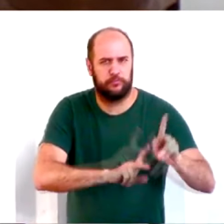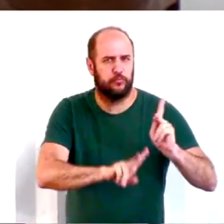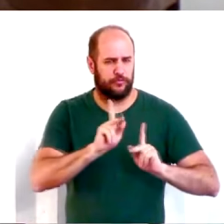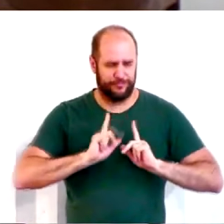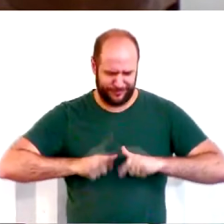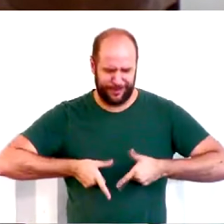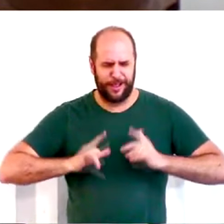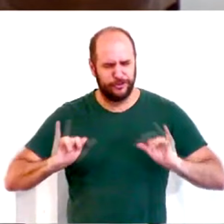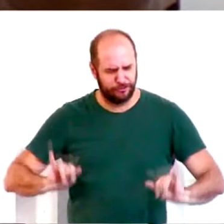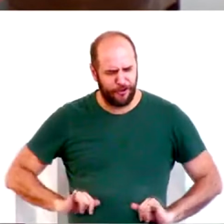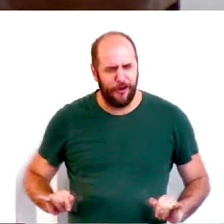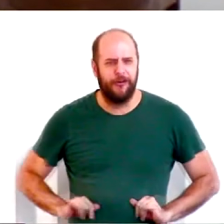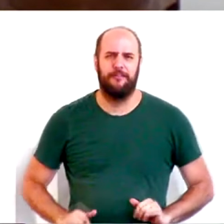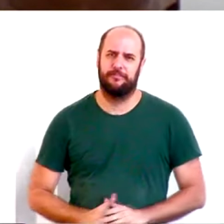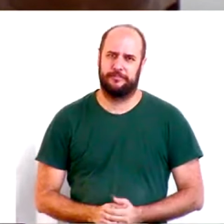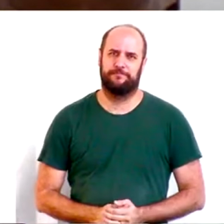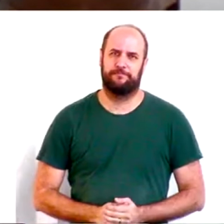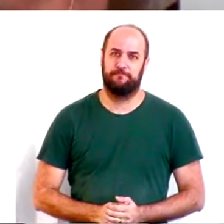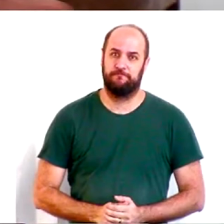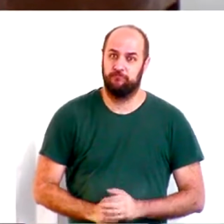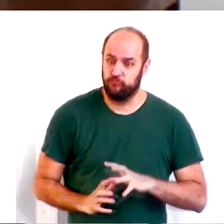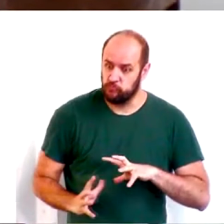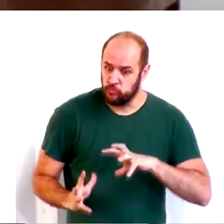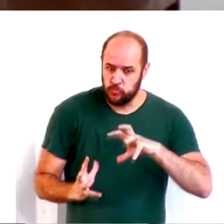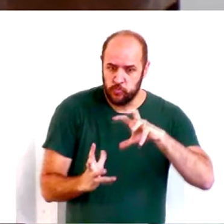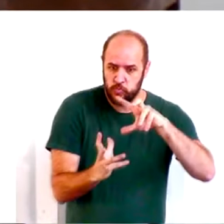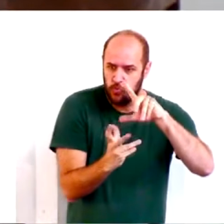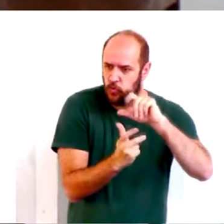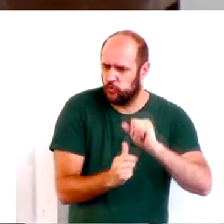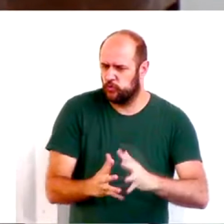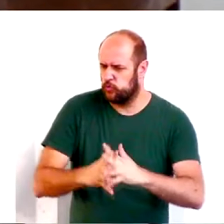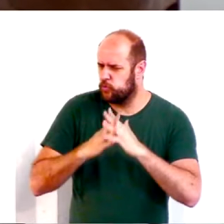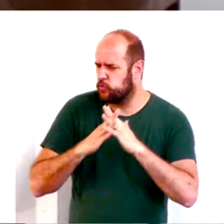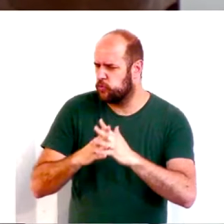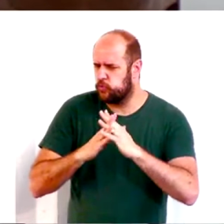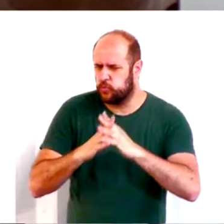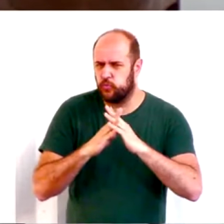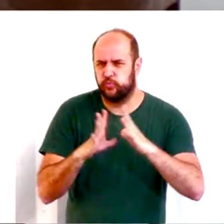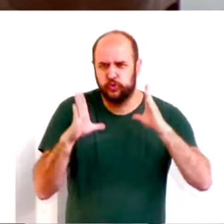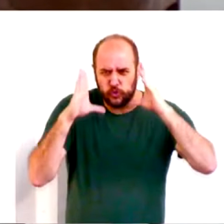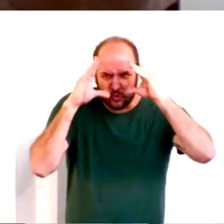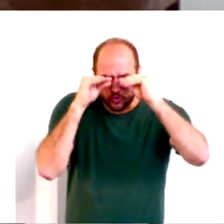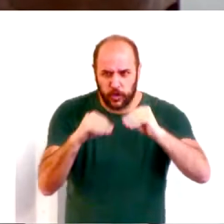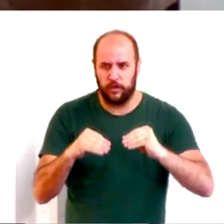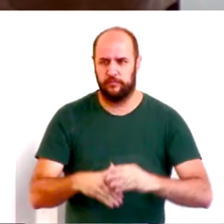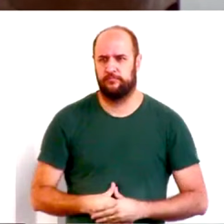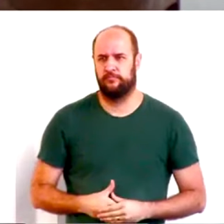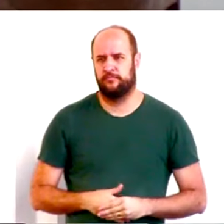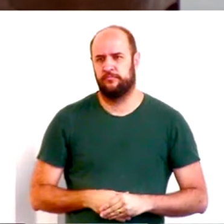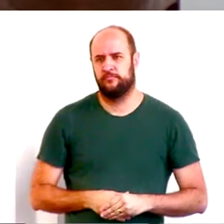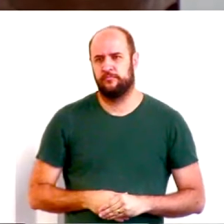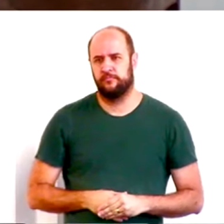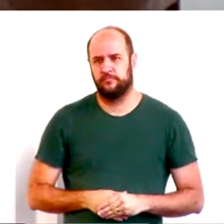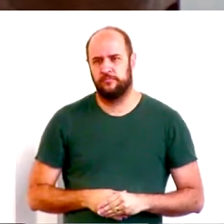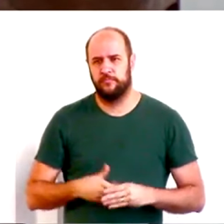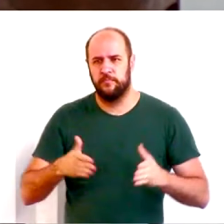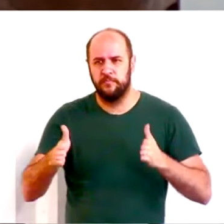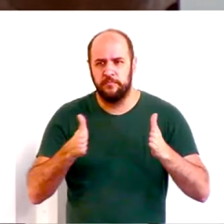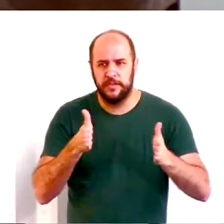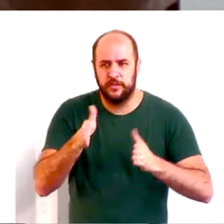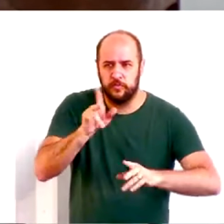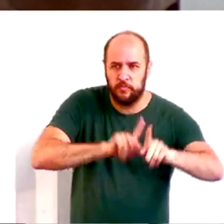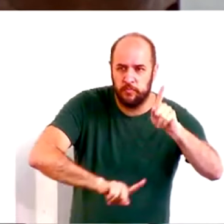esse é o momento que o mundo estava em escuridão Este é o momento que o povo de Deus não